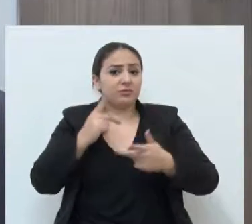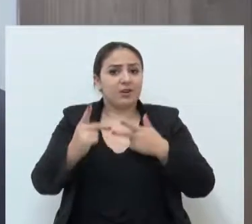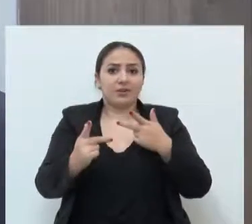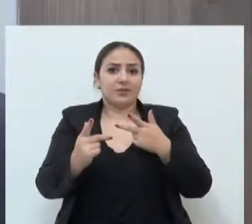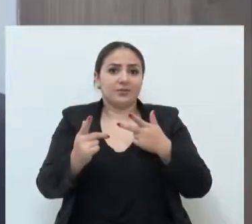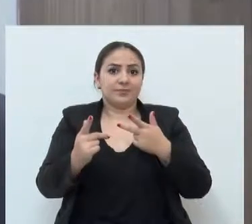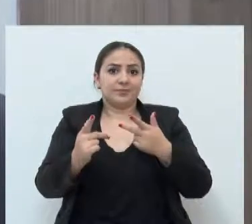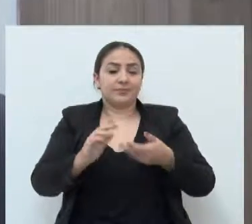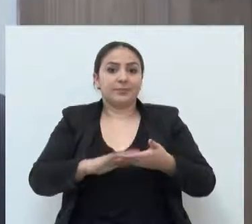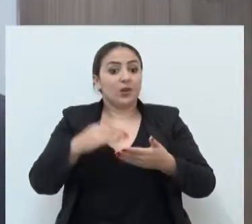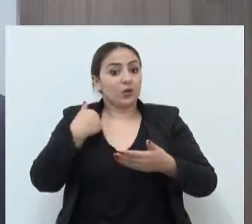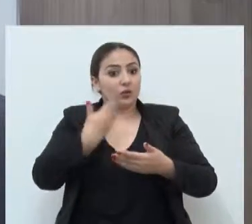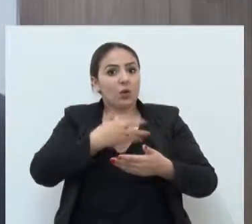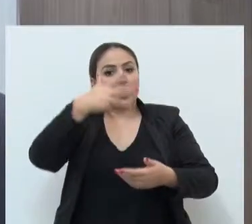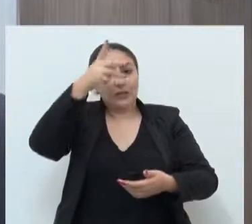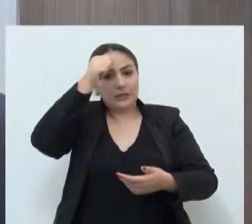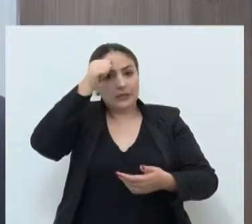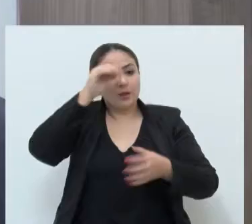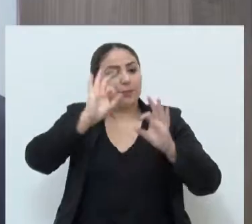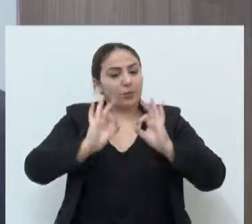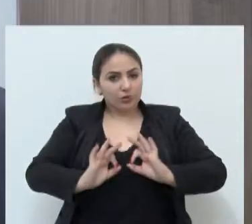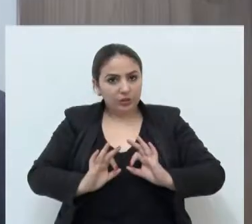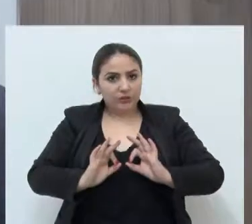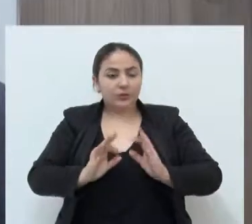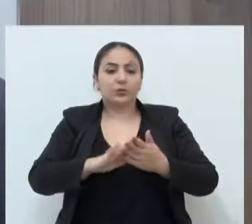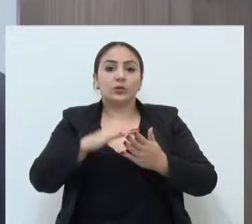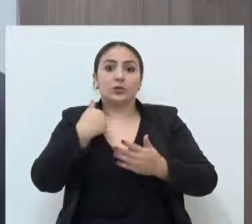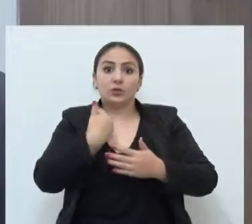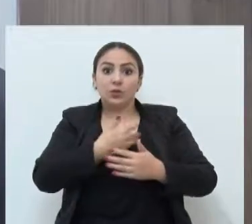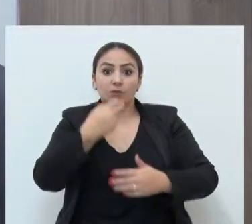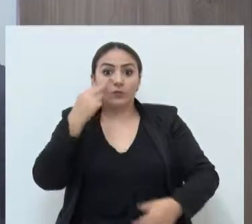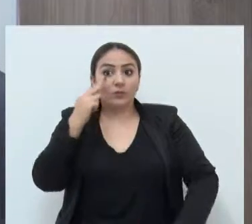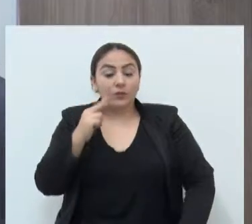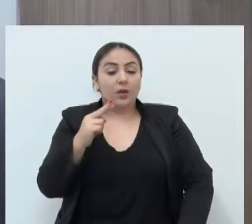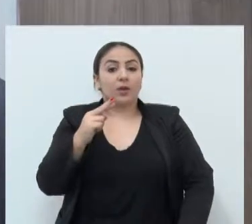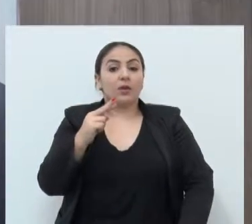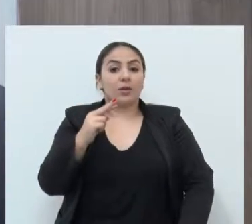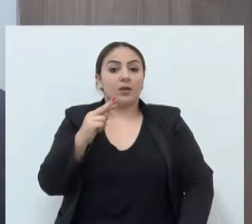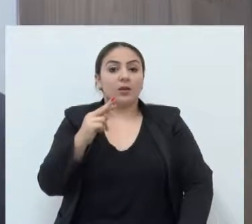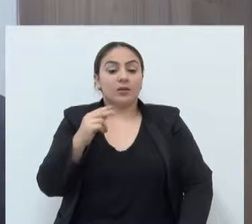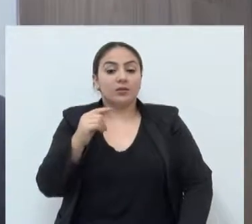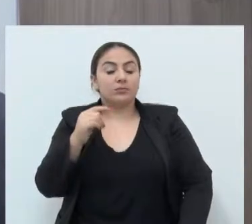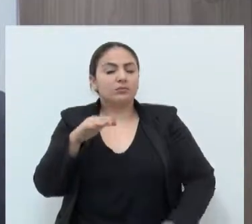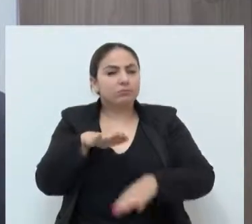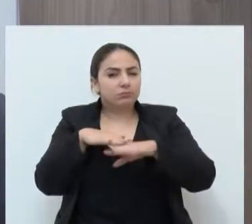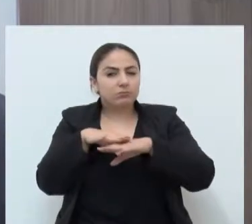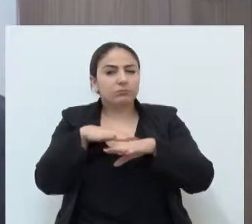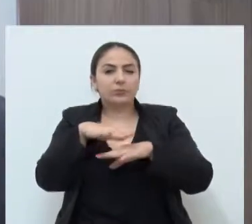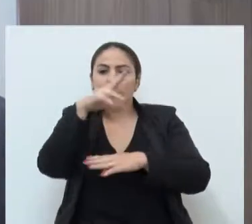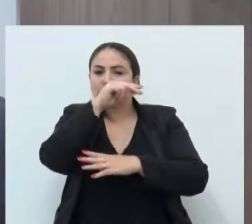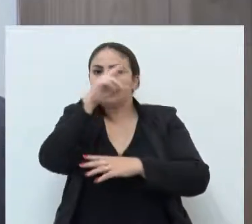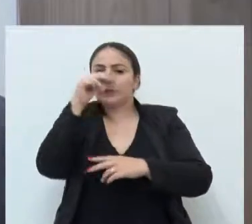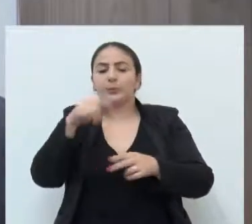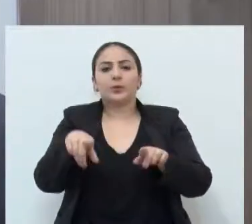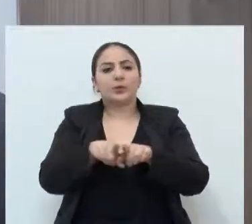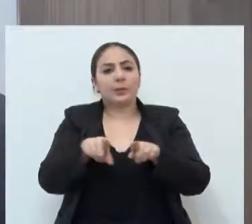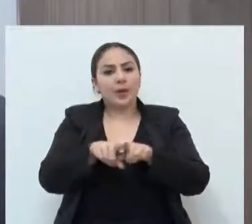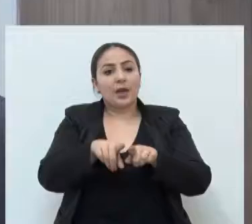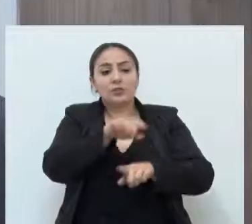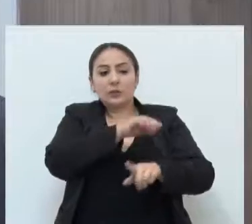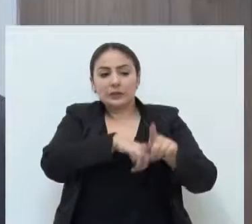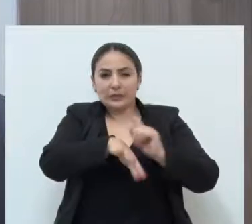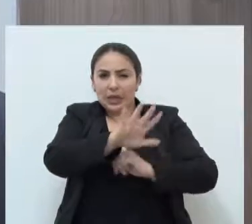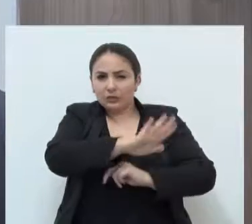dizer que nós vamos analisar esse projeto, vamos ouvir o executivo, vamos ouvir